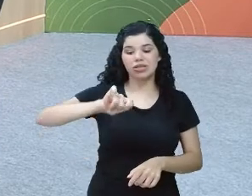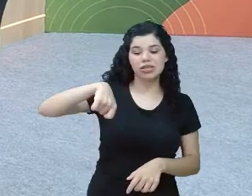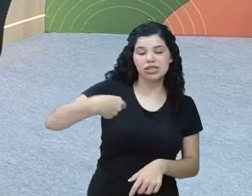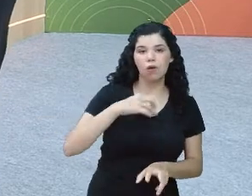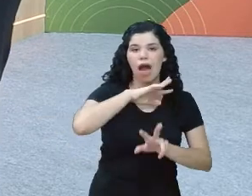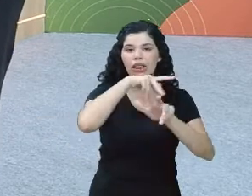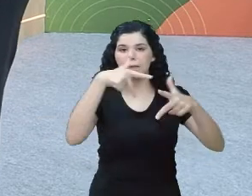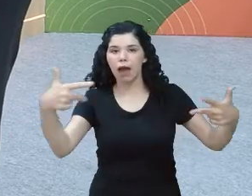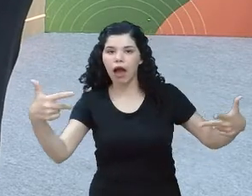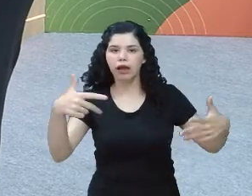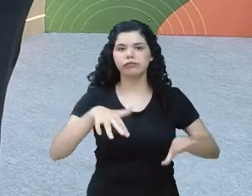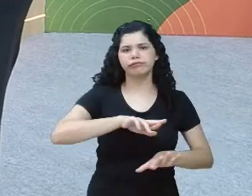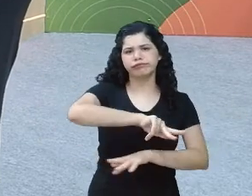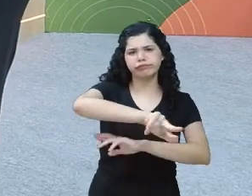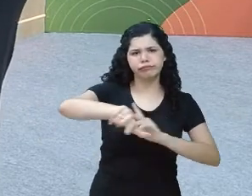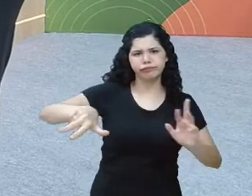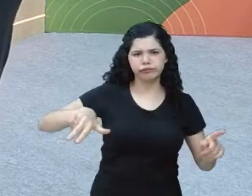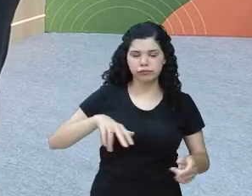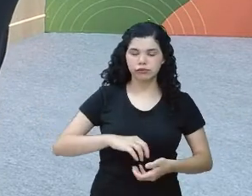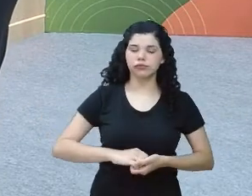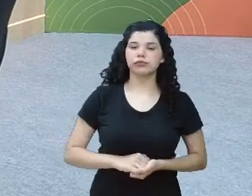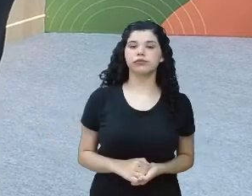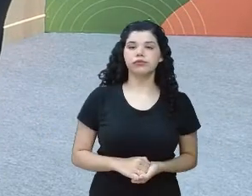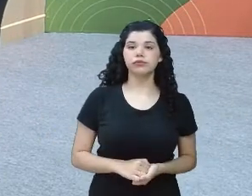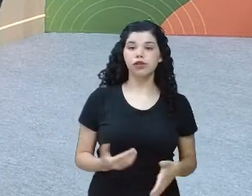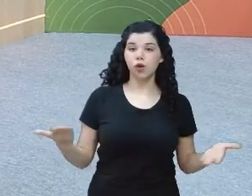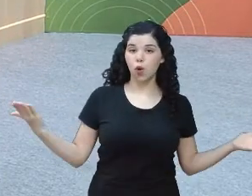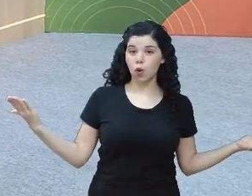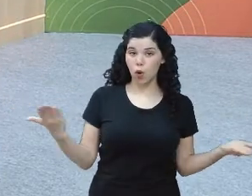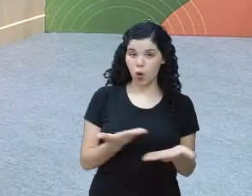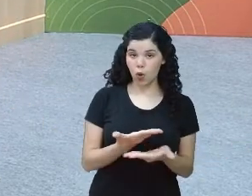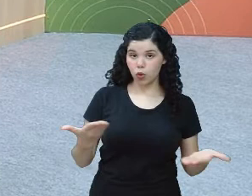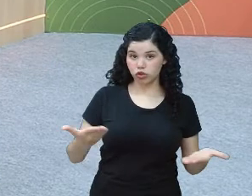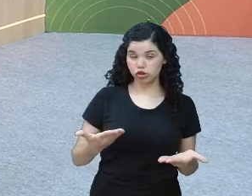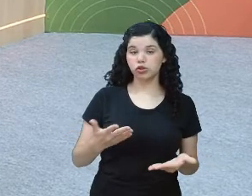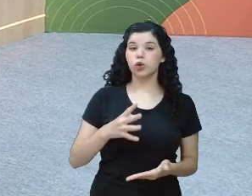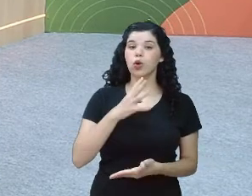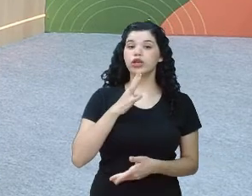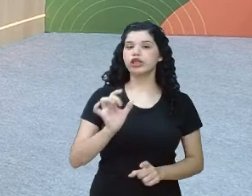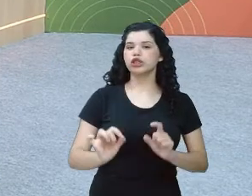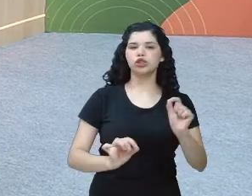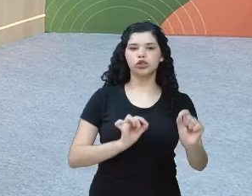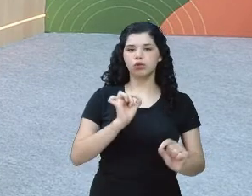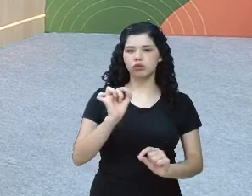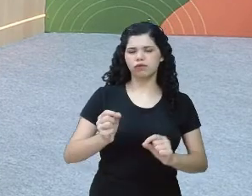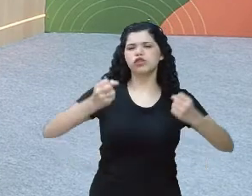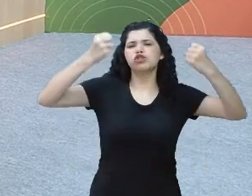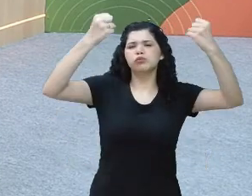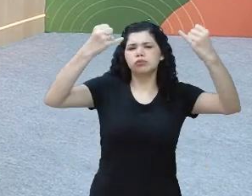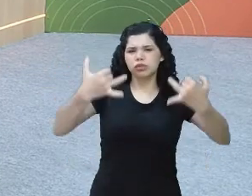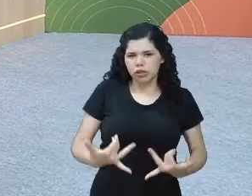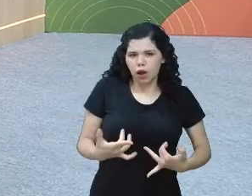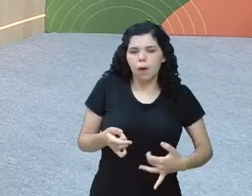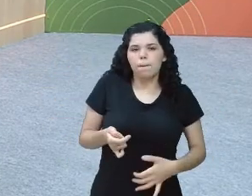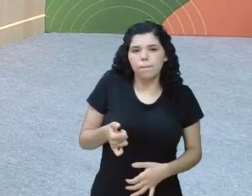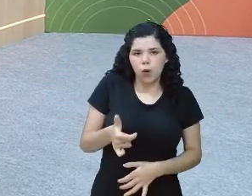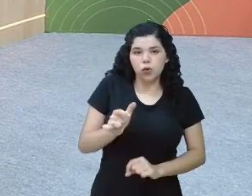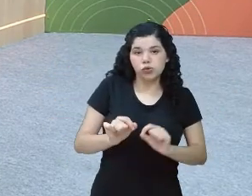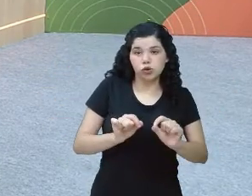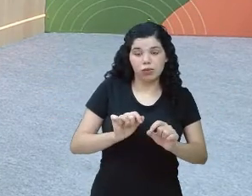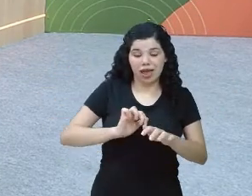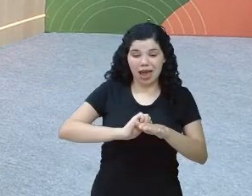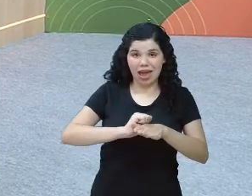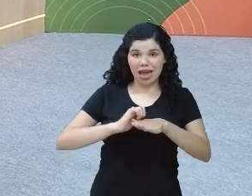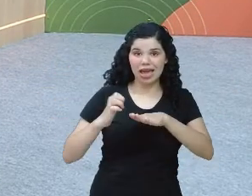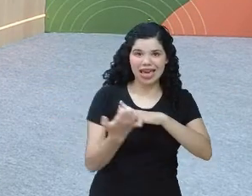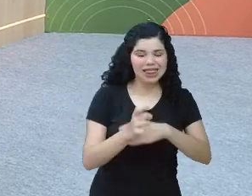animal, enfim. E hoje nós vamos conhecer um pouquinho falar um pouco sobre o AEE